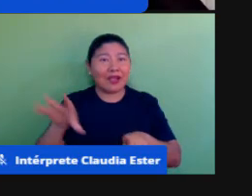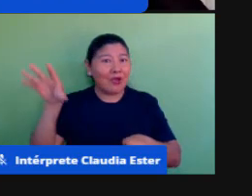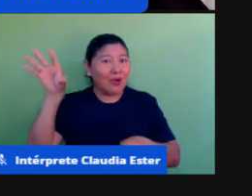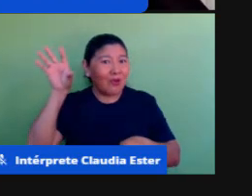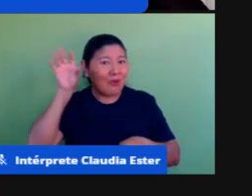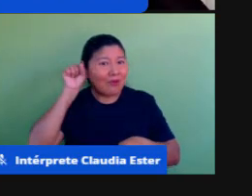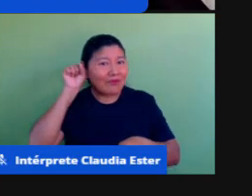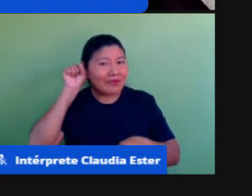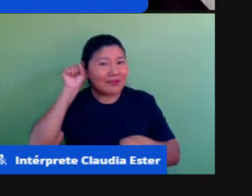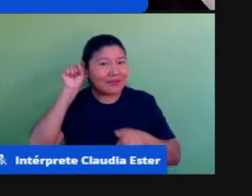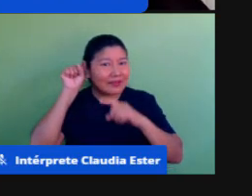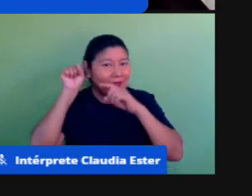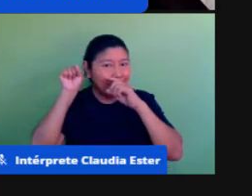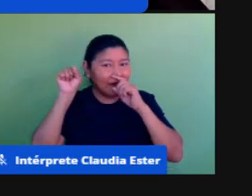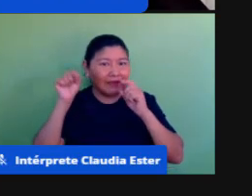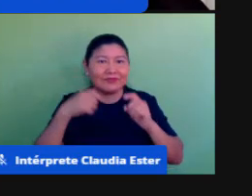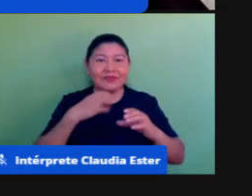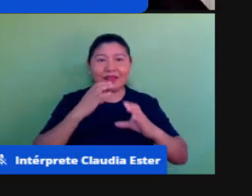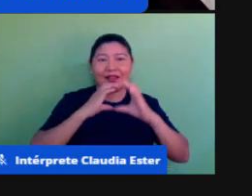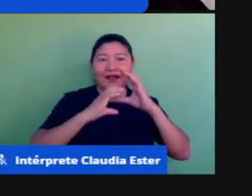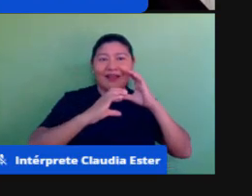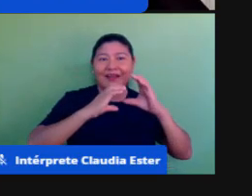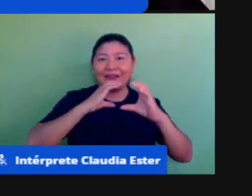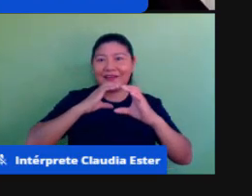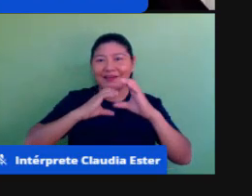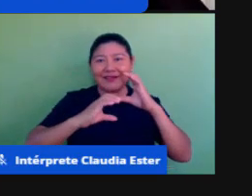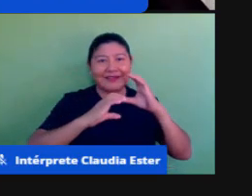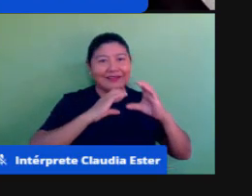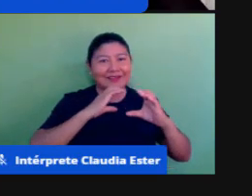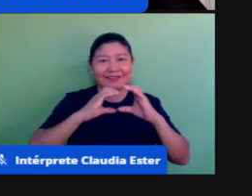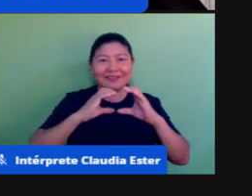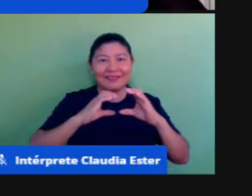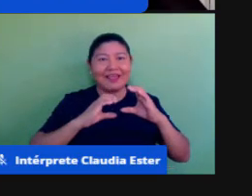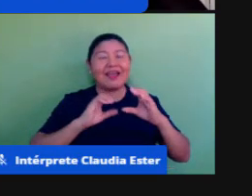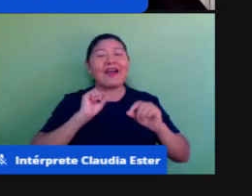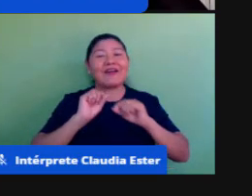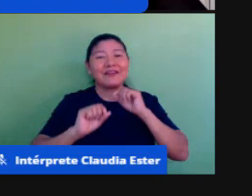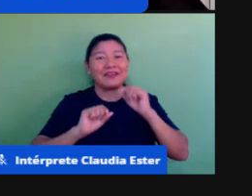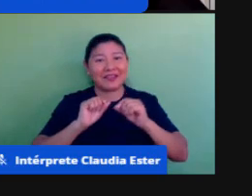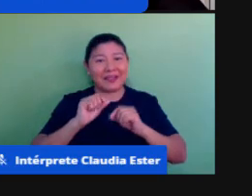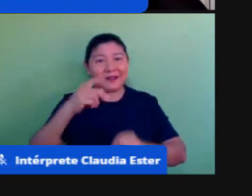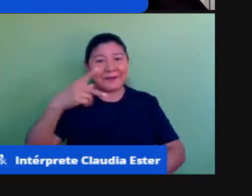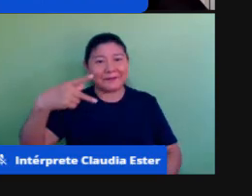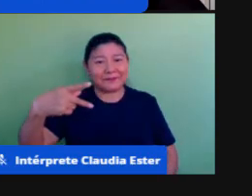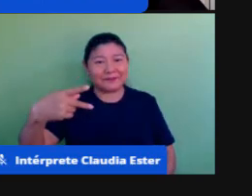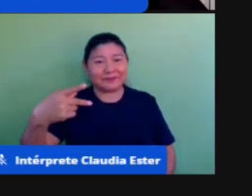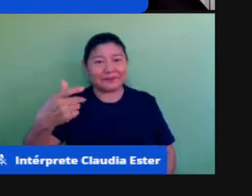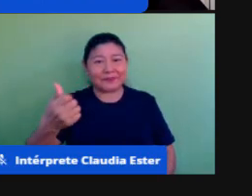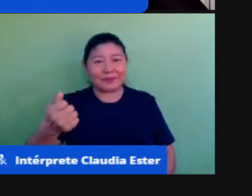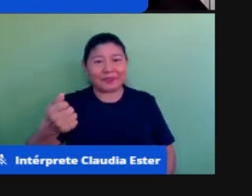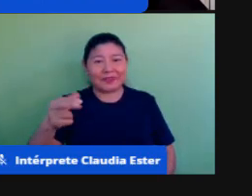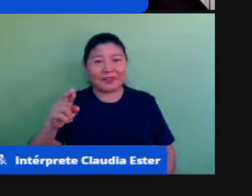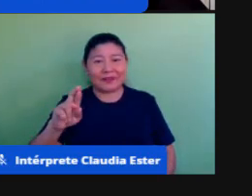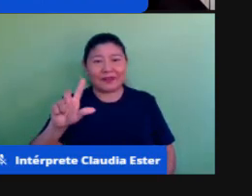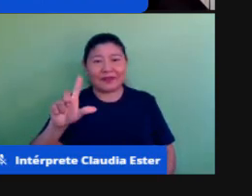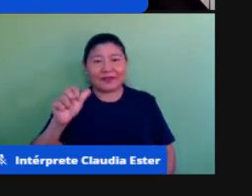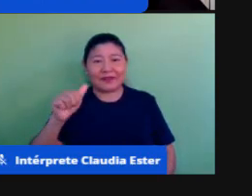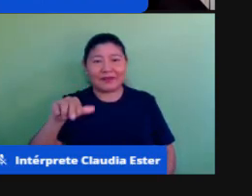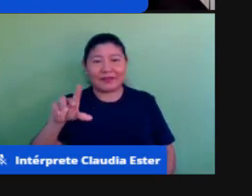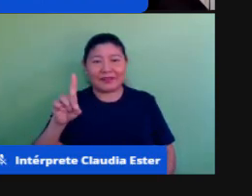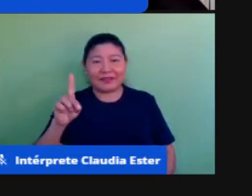interessante que tem lá, só colocar lá no Google, coletânea de parlendas. Vão aparecer várias lá que você também pode